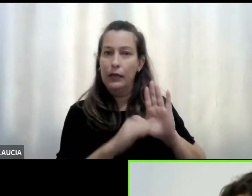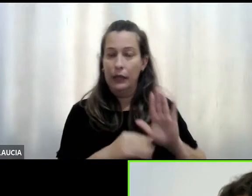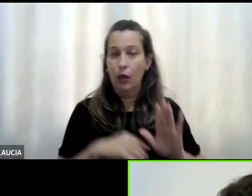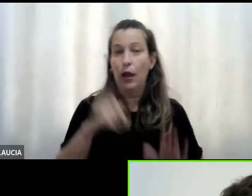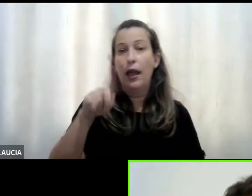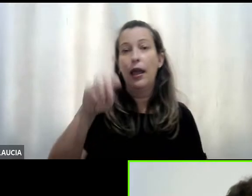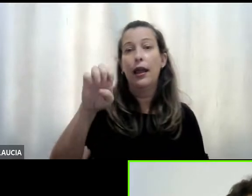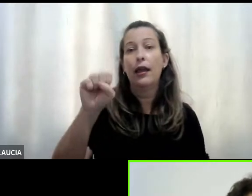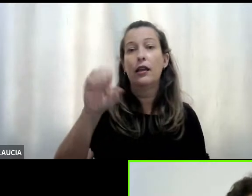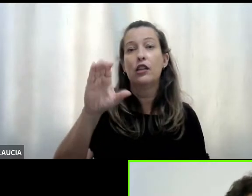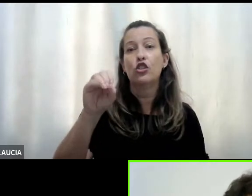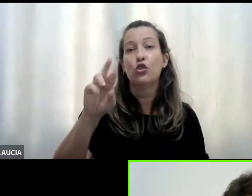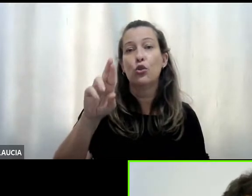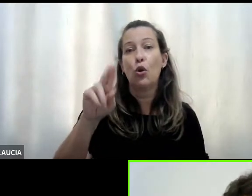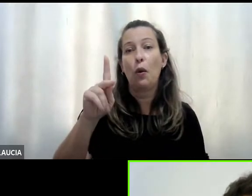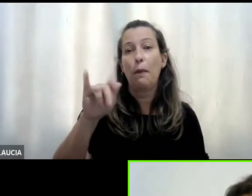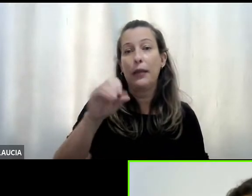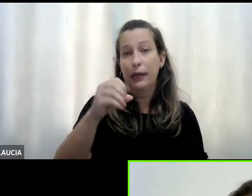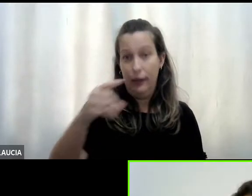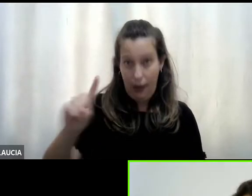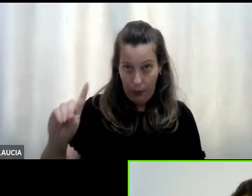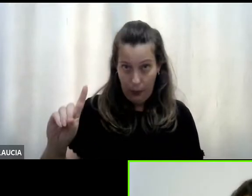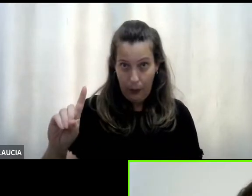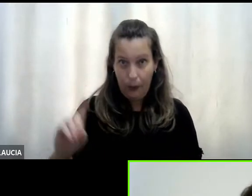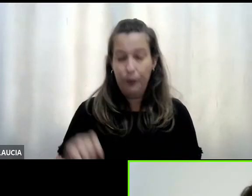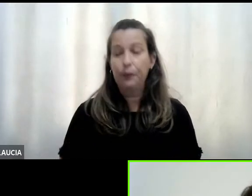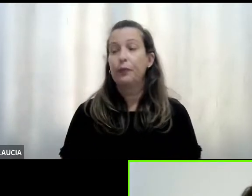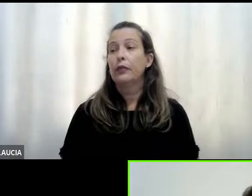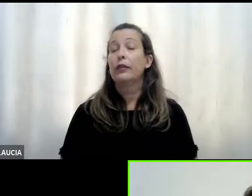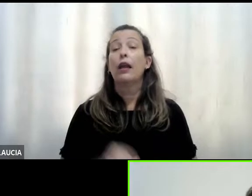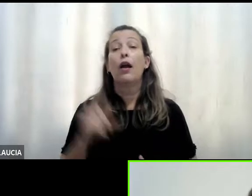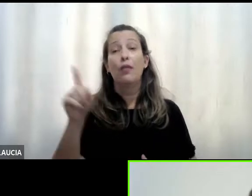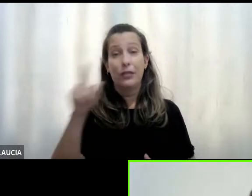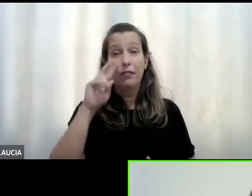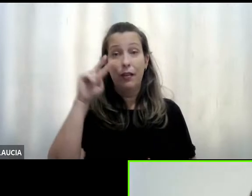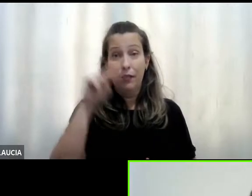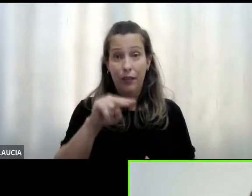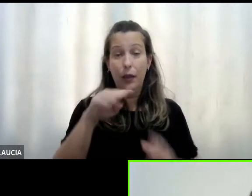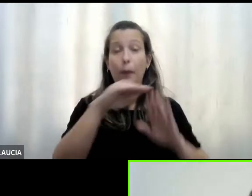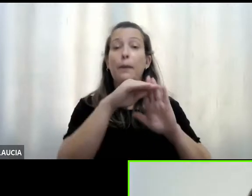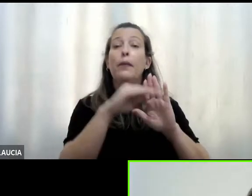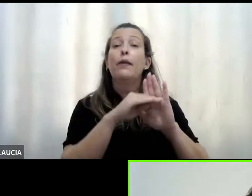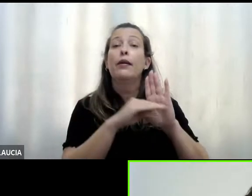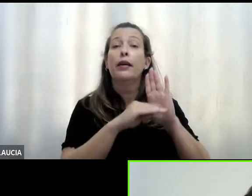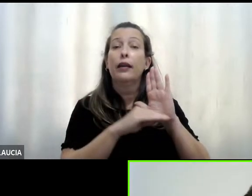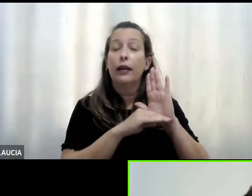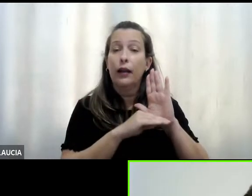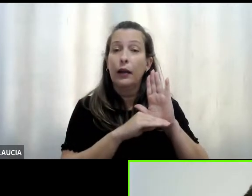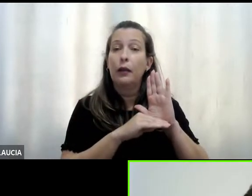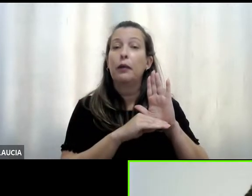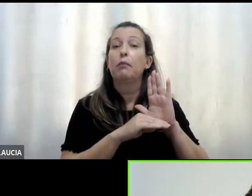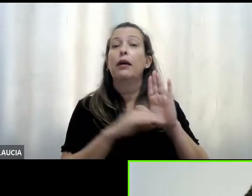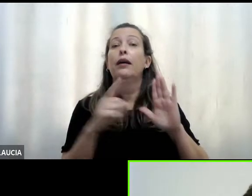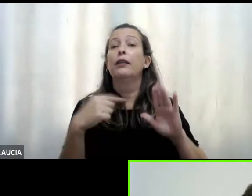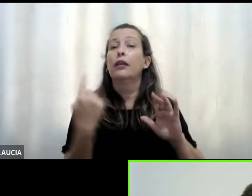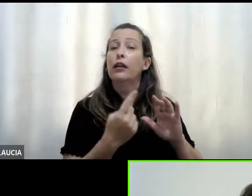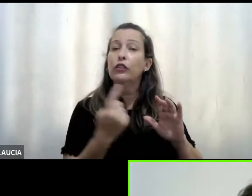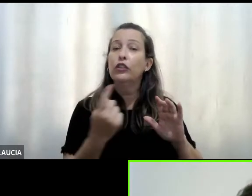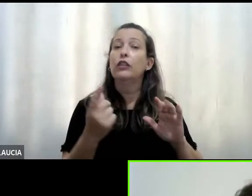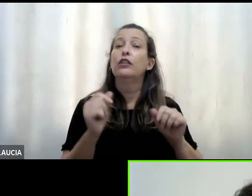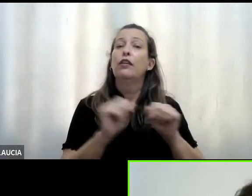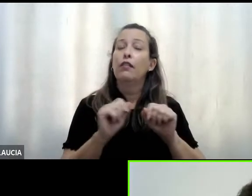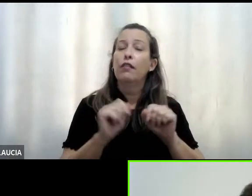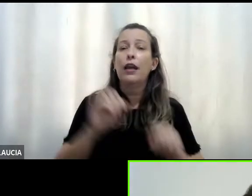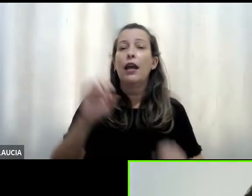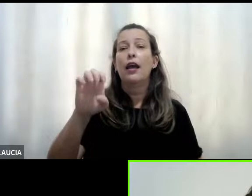Escorpião, e bota lá o Univerciência. Vai aparecer lá o programa que a gente teve os